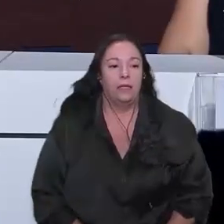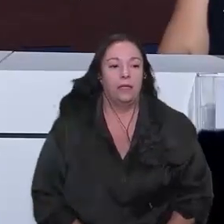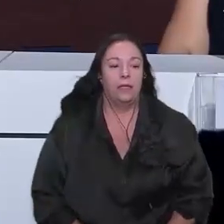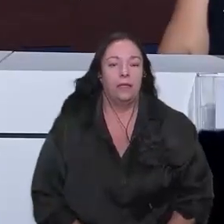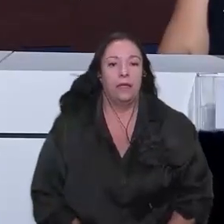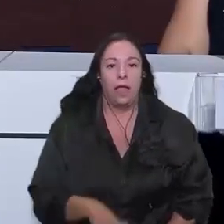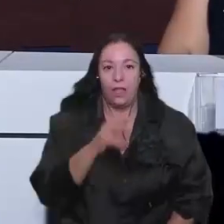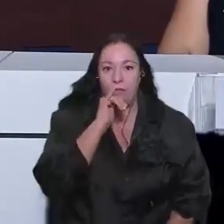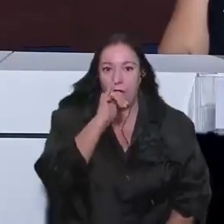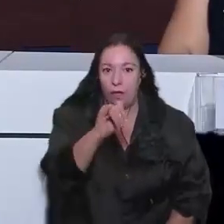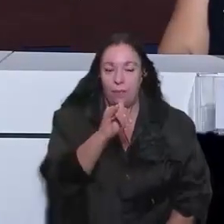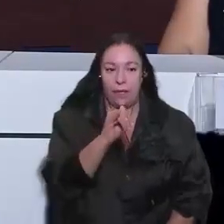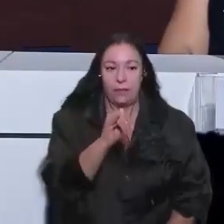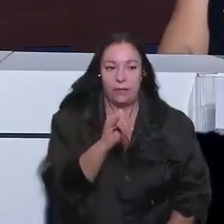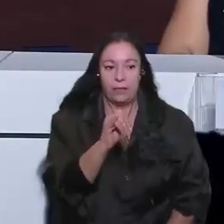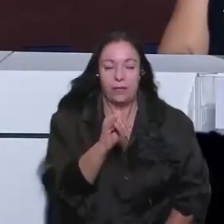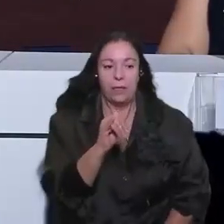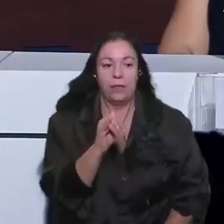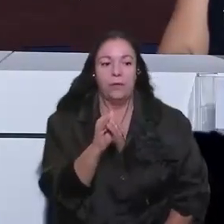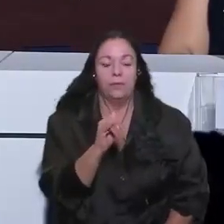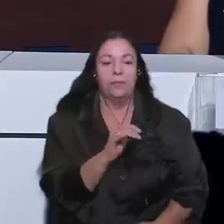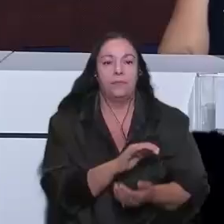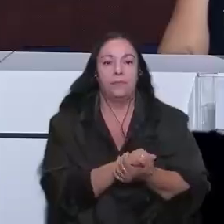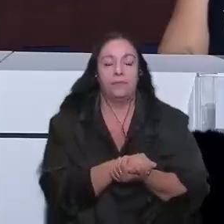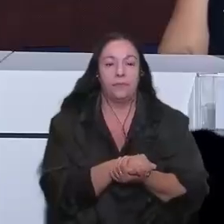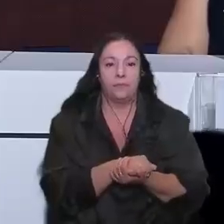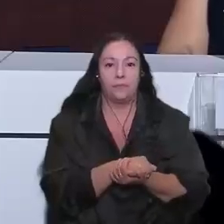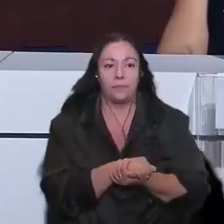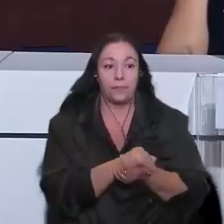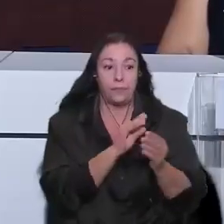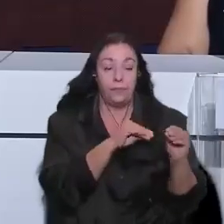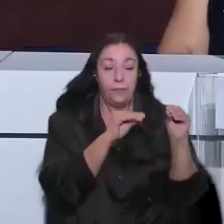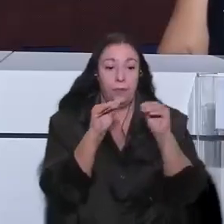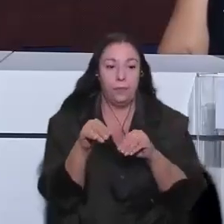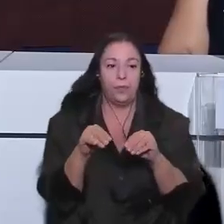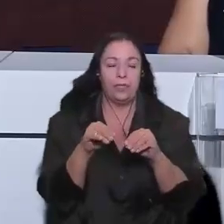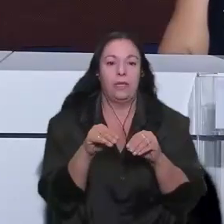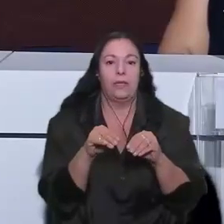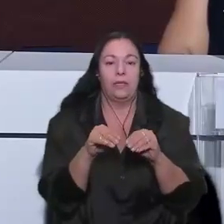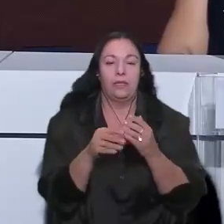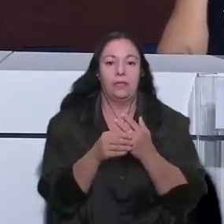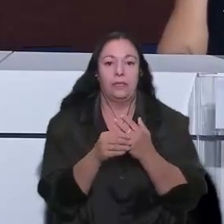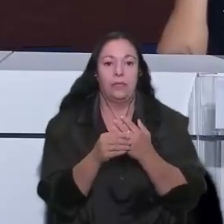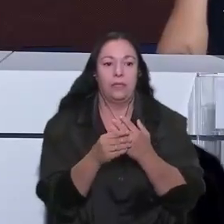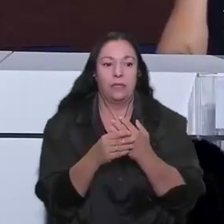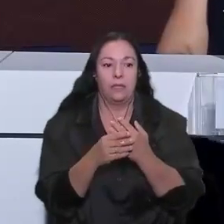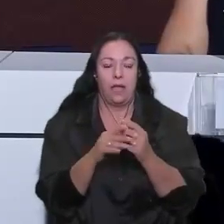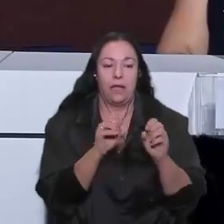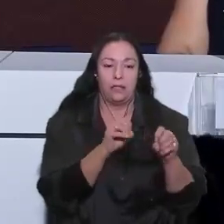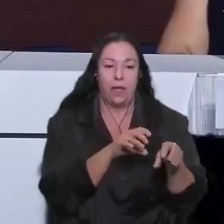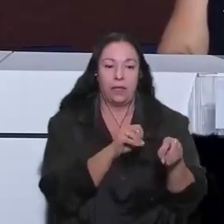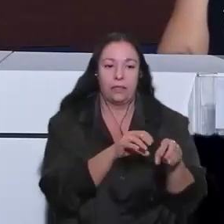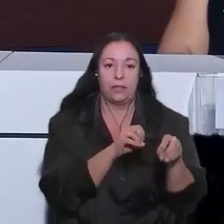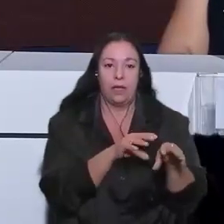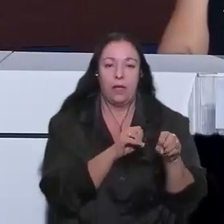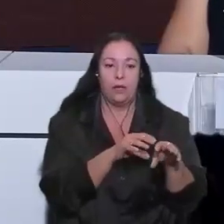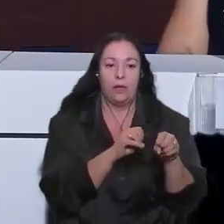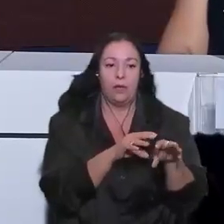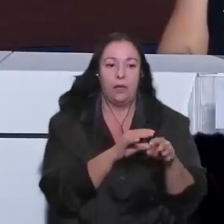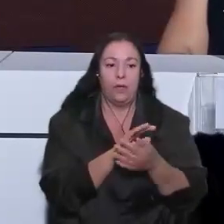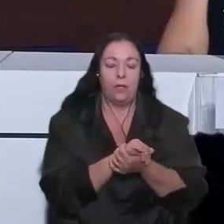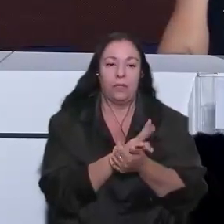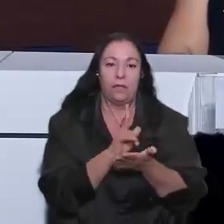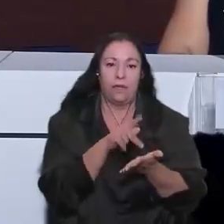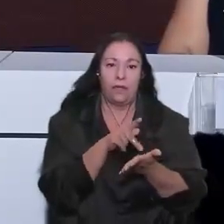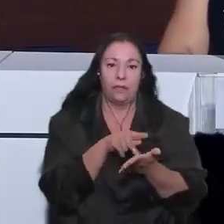aceder à informação não nos educou. Por isso é a mudança no gesto, é o gesto que acusa a educação, é o gesto, na